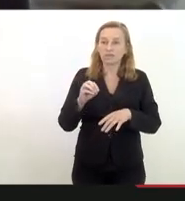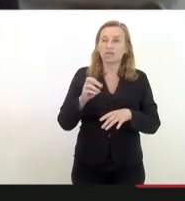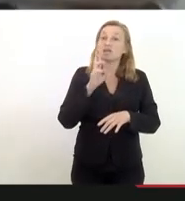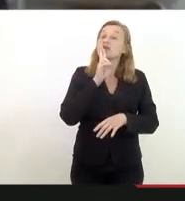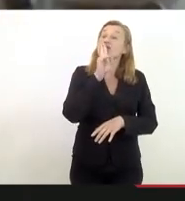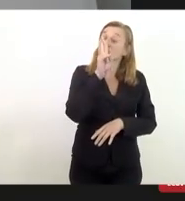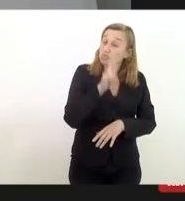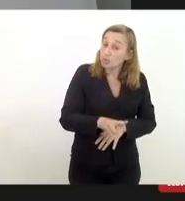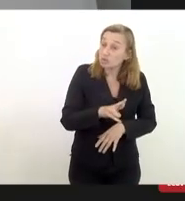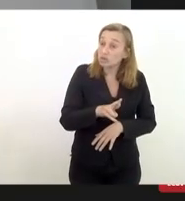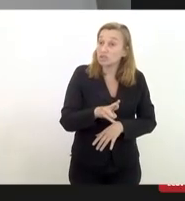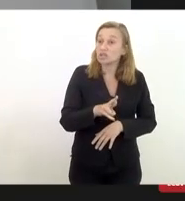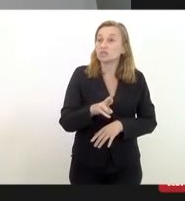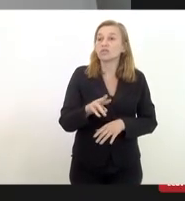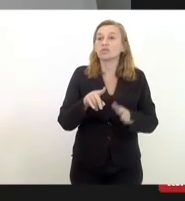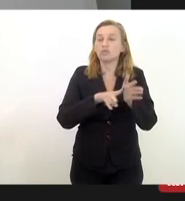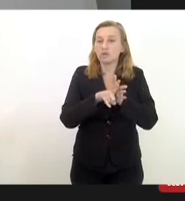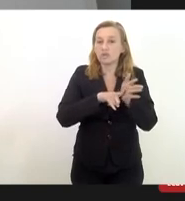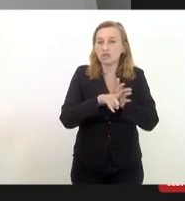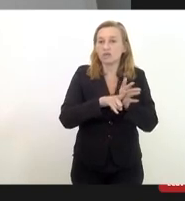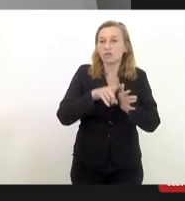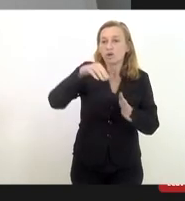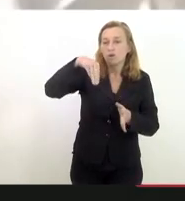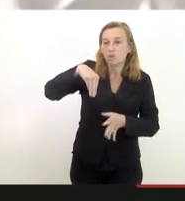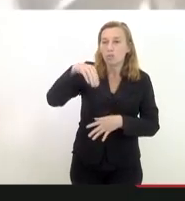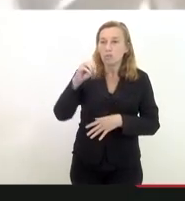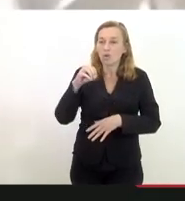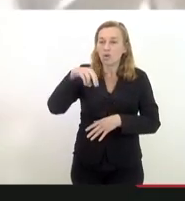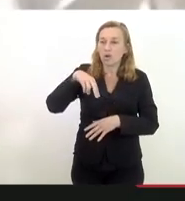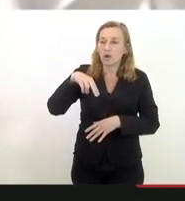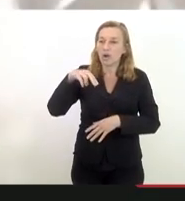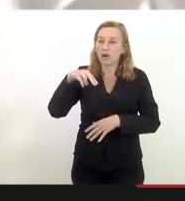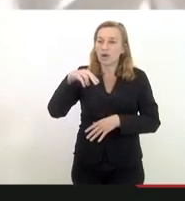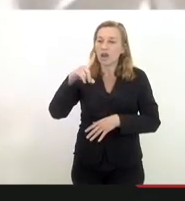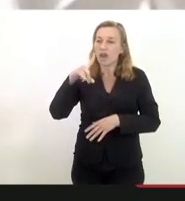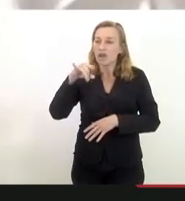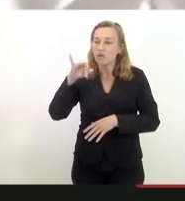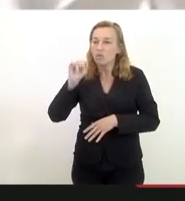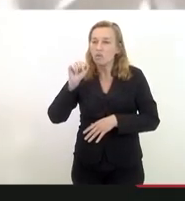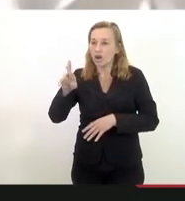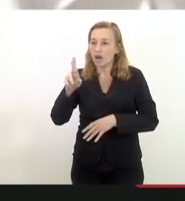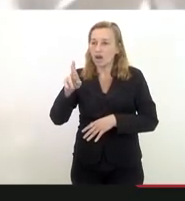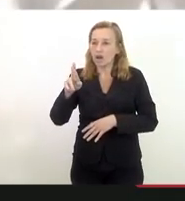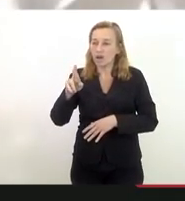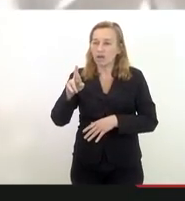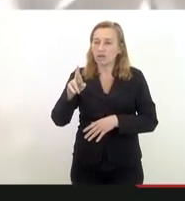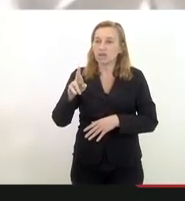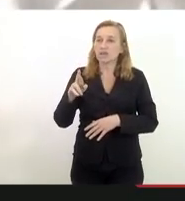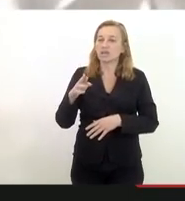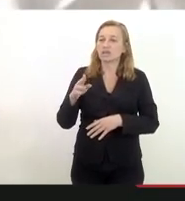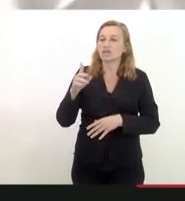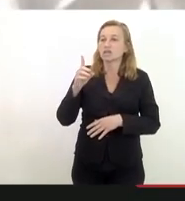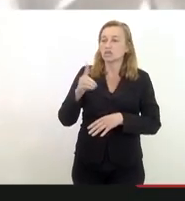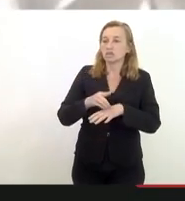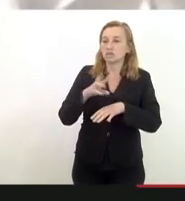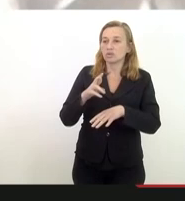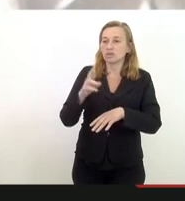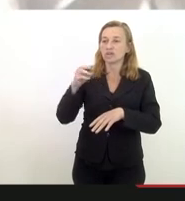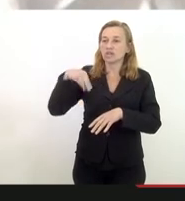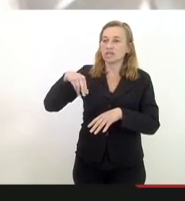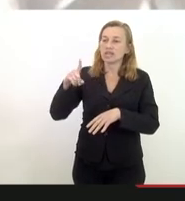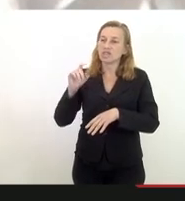pergunta sobre o exame molecular que foi questionado na fala da doutora Nadine.